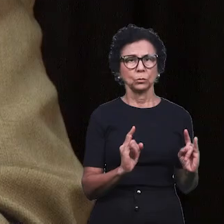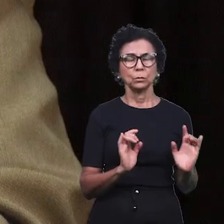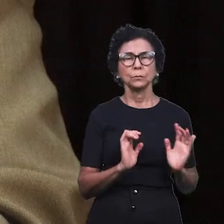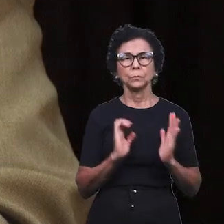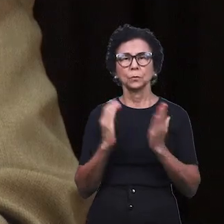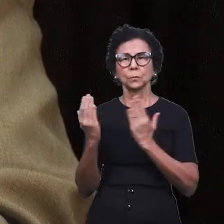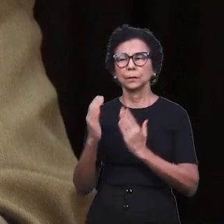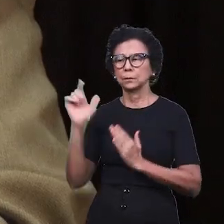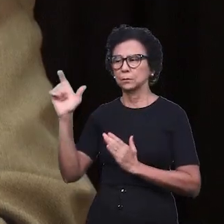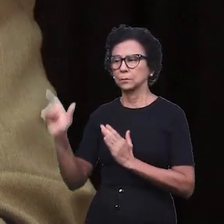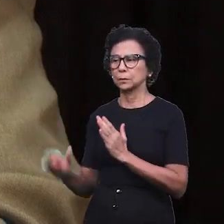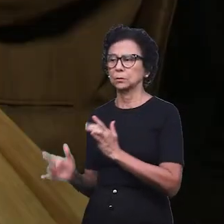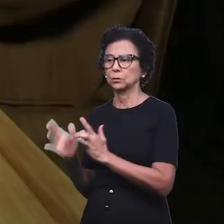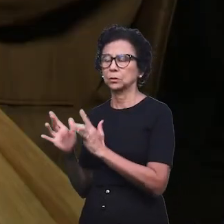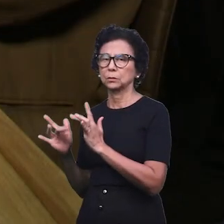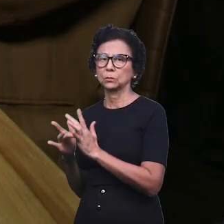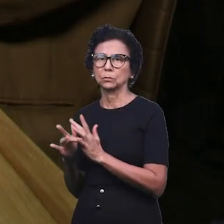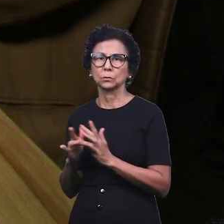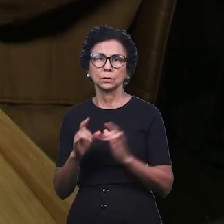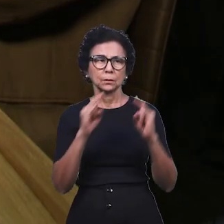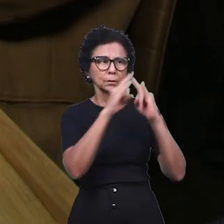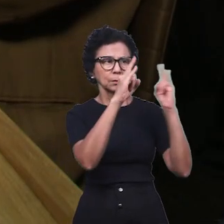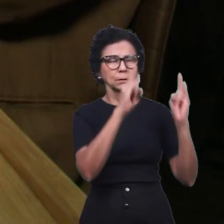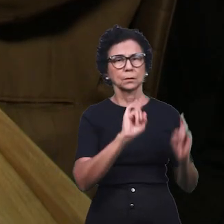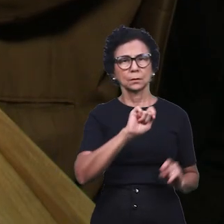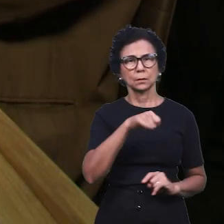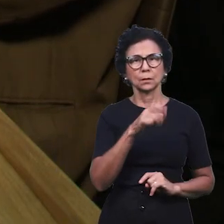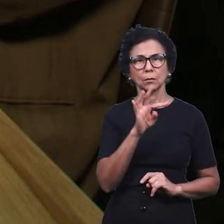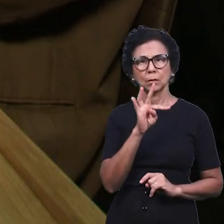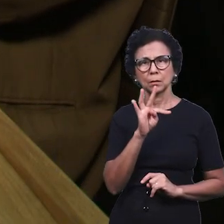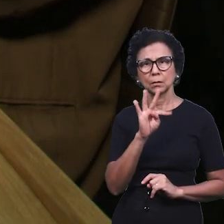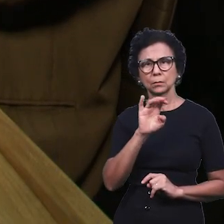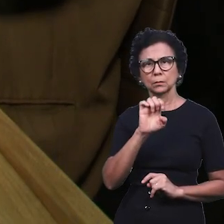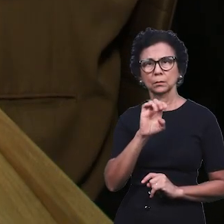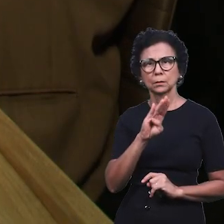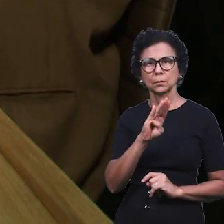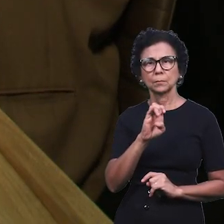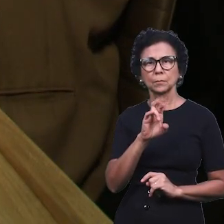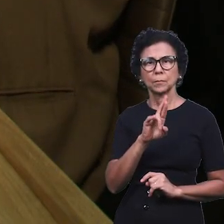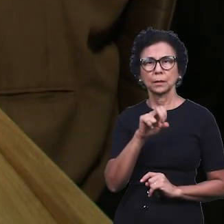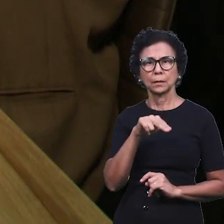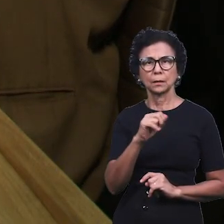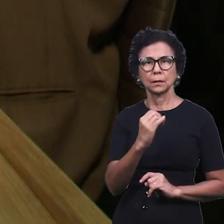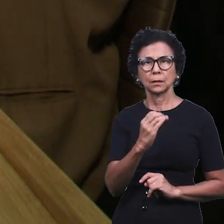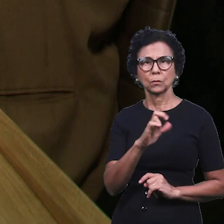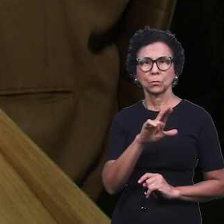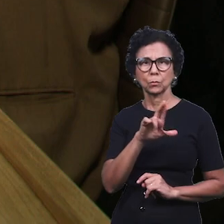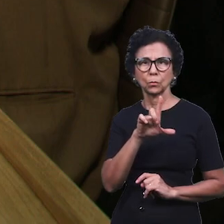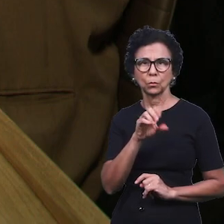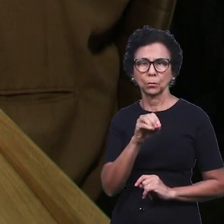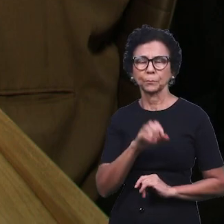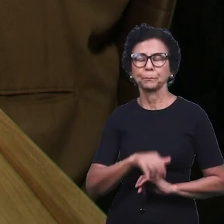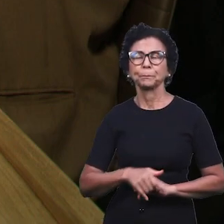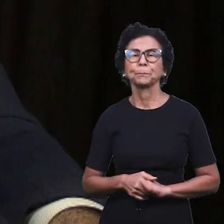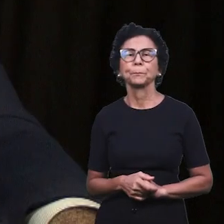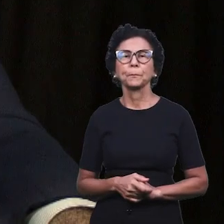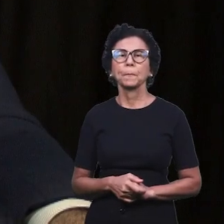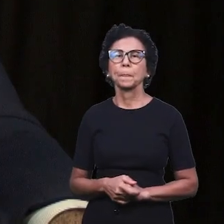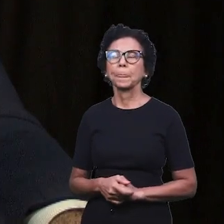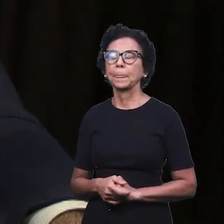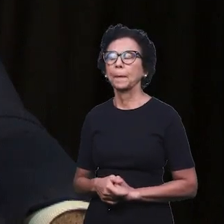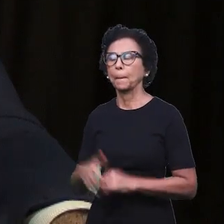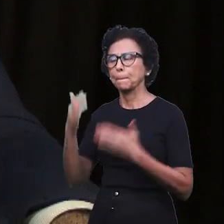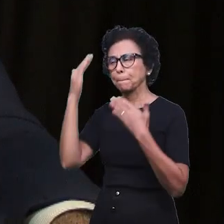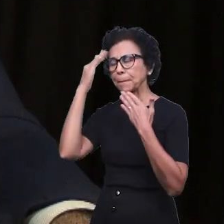a pessoa do Senhor Jesus. Pastor Marcos, seja bem-vindo. Obrigado, pastor Marcelo. Estamos aqui mais uma vez para